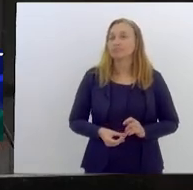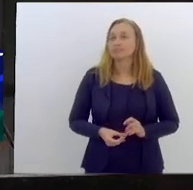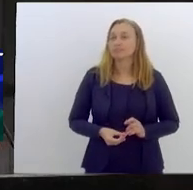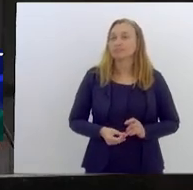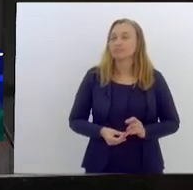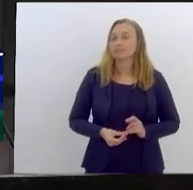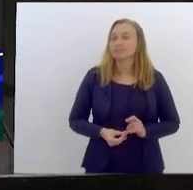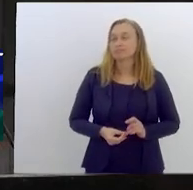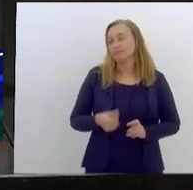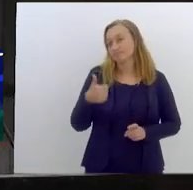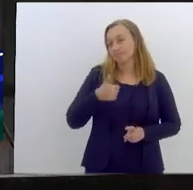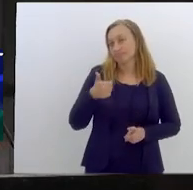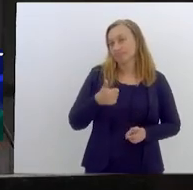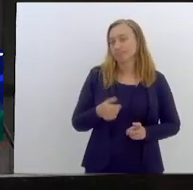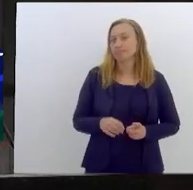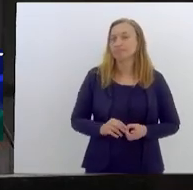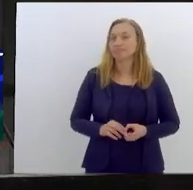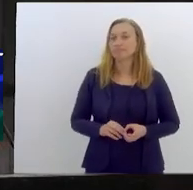A primeira delas